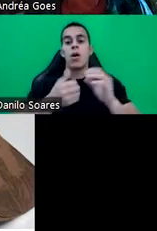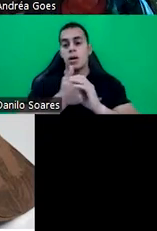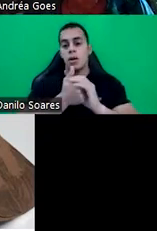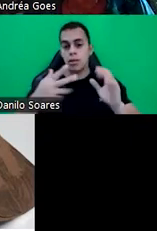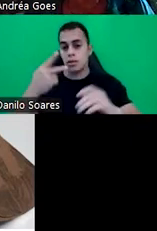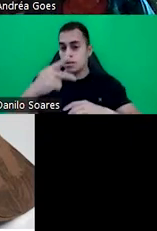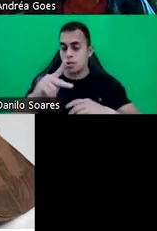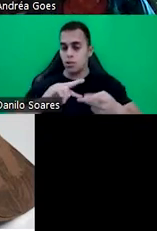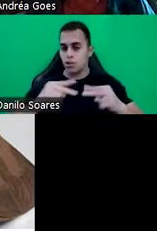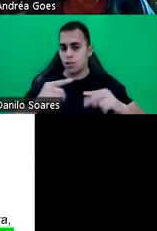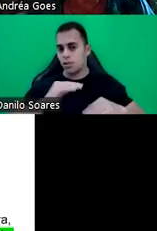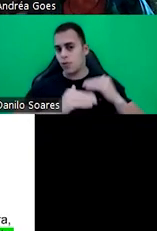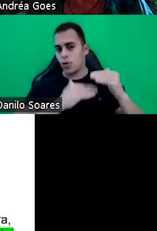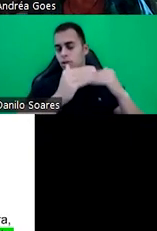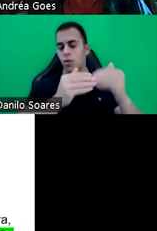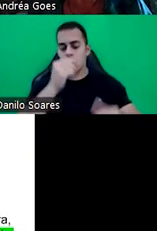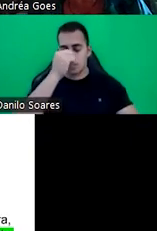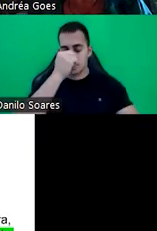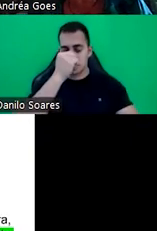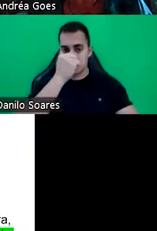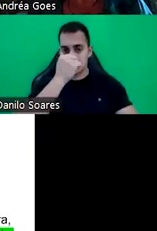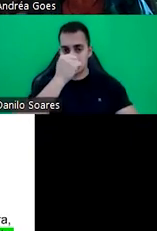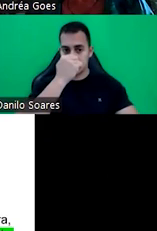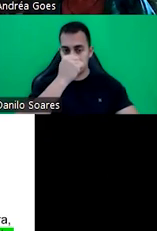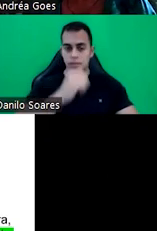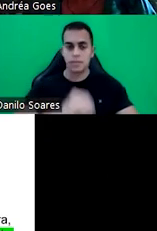evolução. Pode passar, por favor?